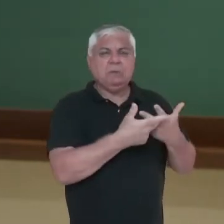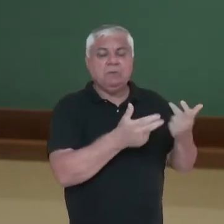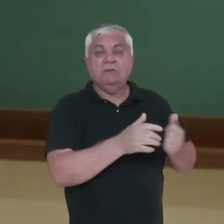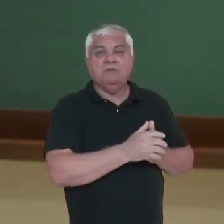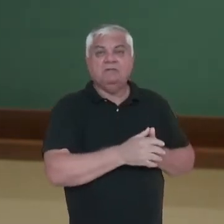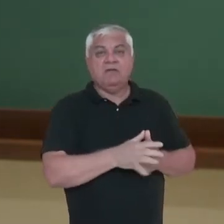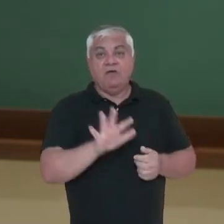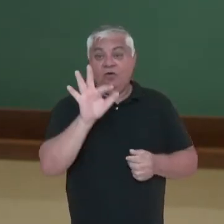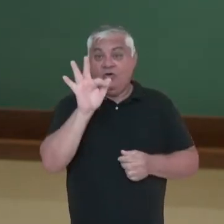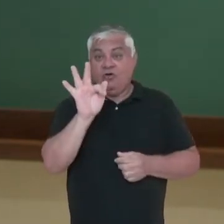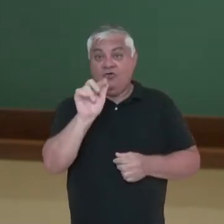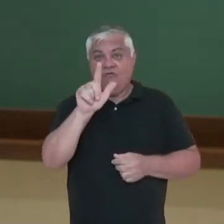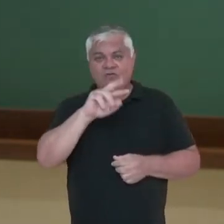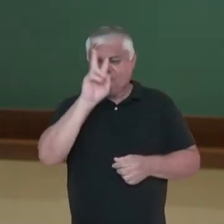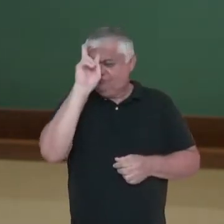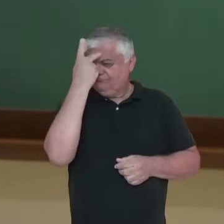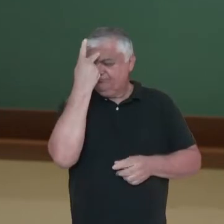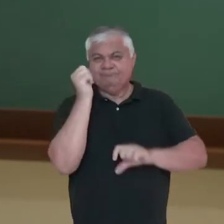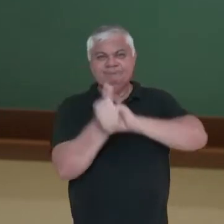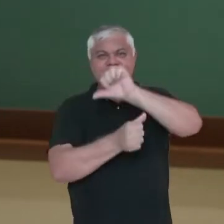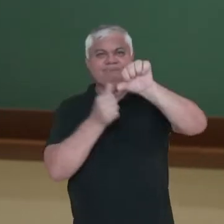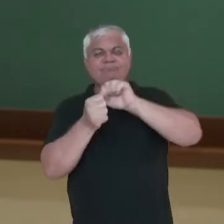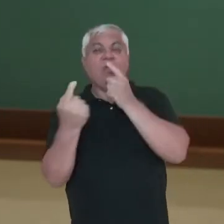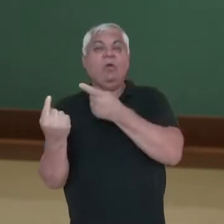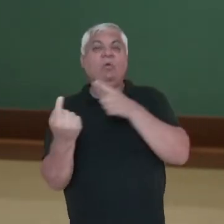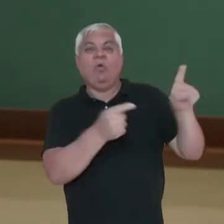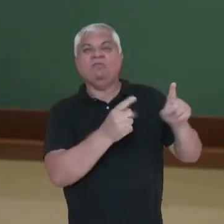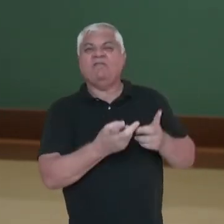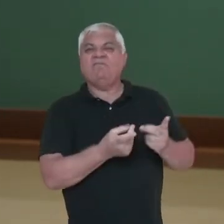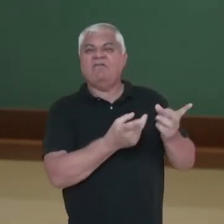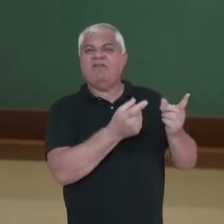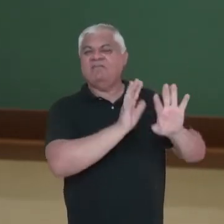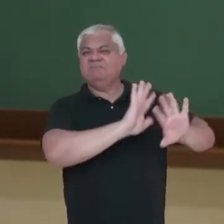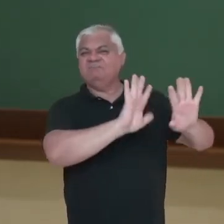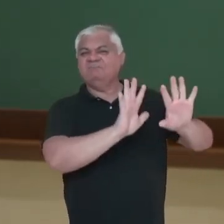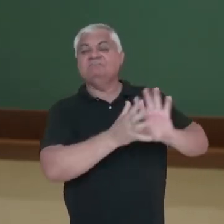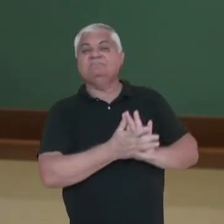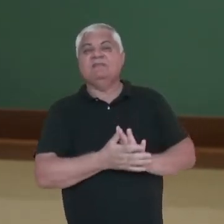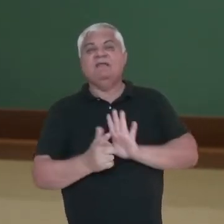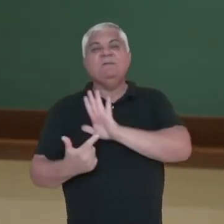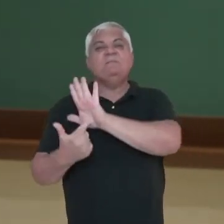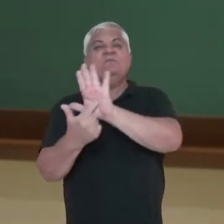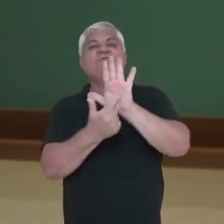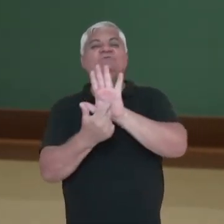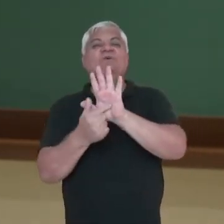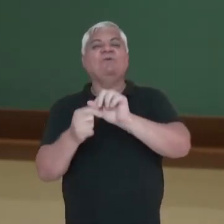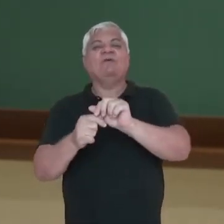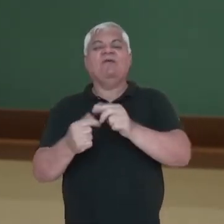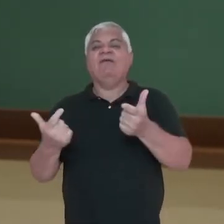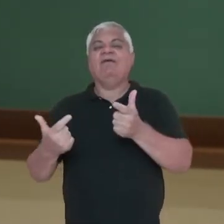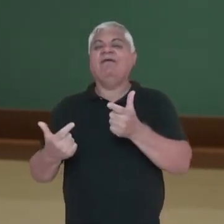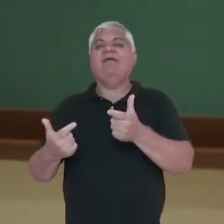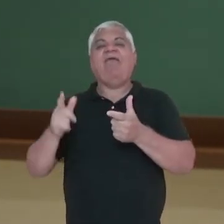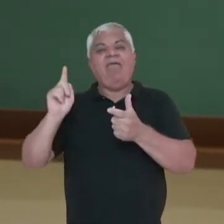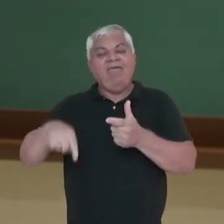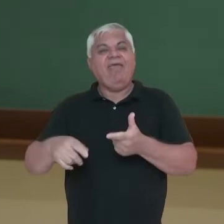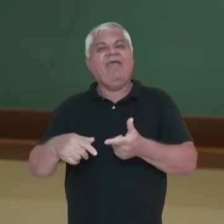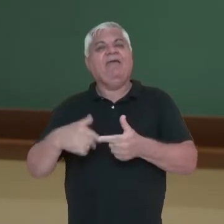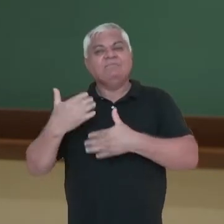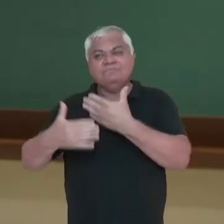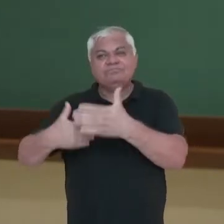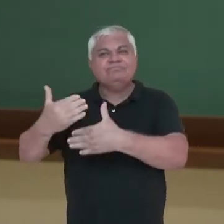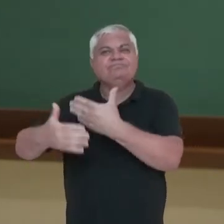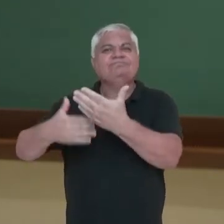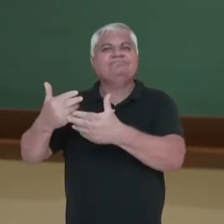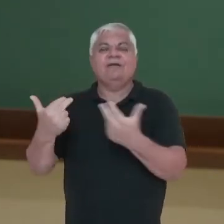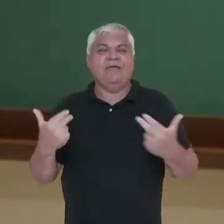sentido amante aquilo era comprar The commercial Contract abstrata ele fez também O Manifesto exatamente para poder concorrer na